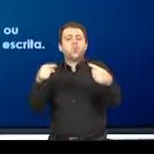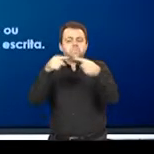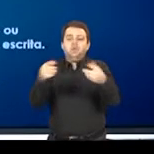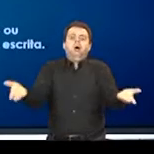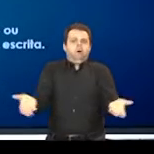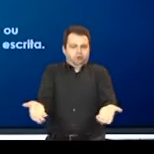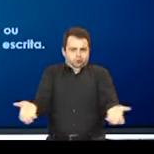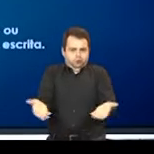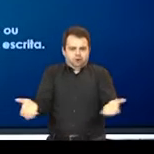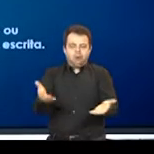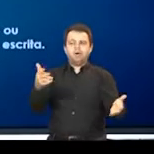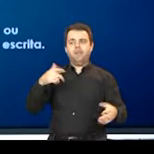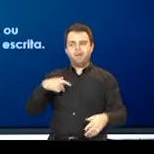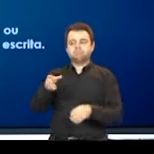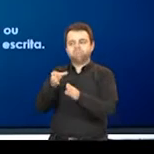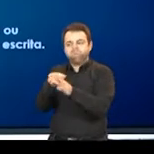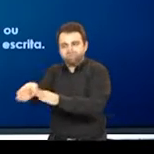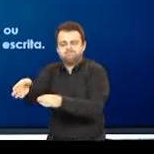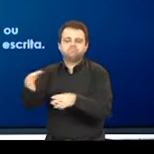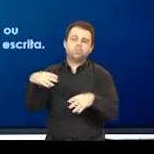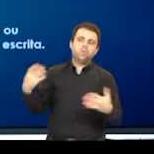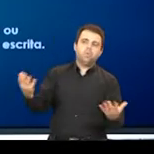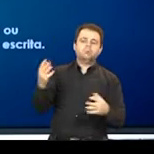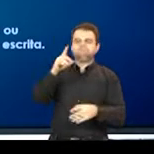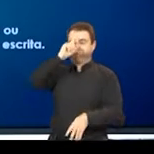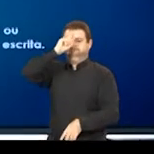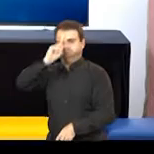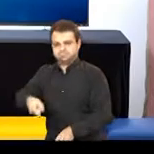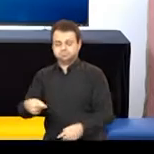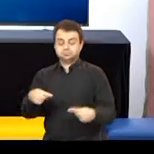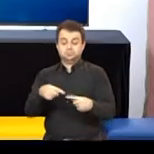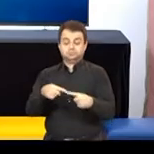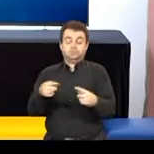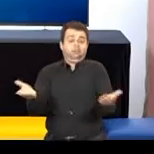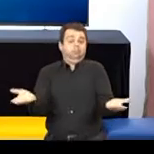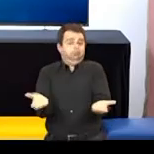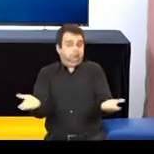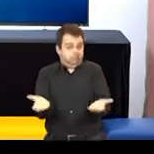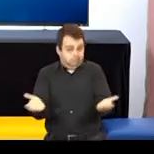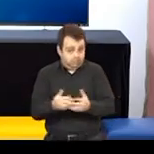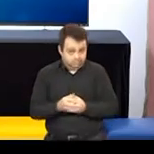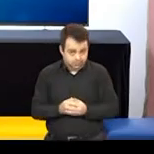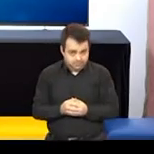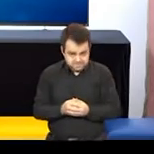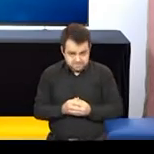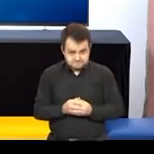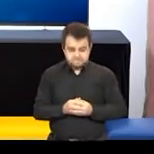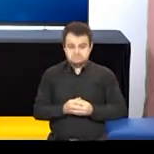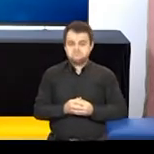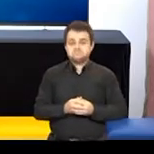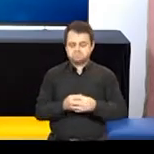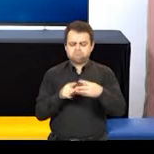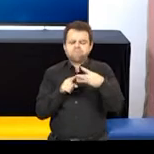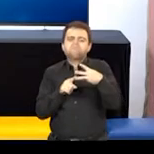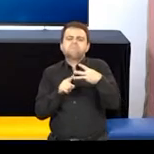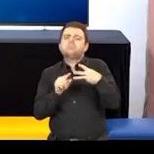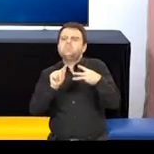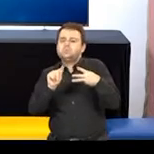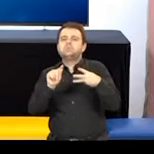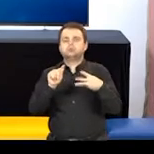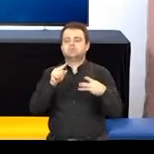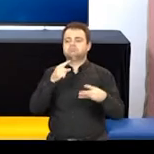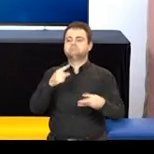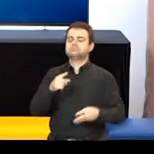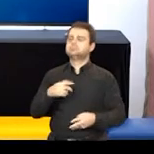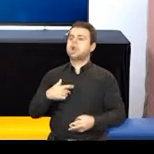ordem ou um conselho, ele precisa acontecer no agora. A única variação em relação ao modo imperativo é que ele pode ser